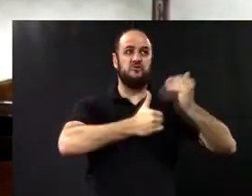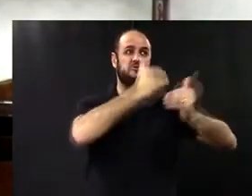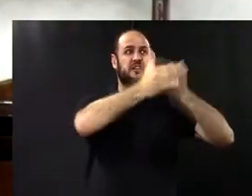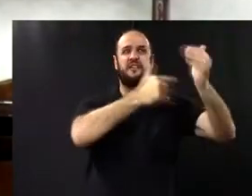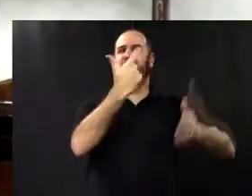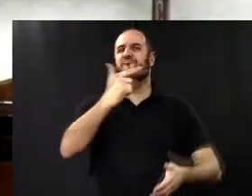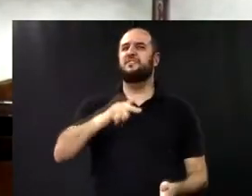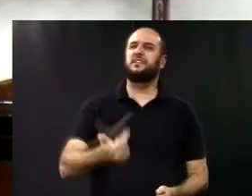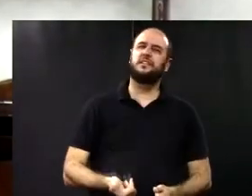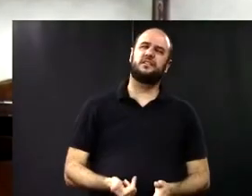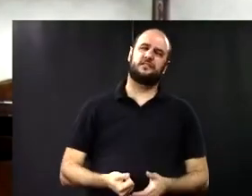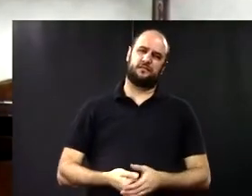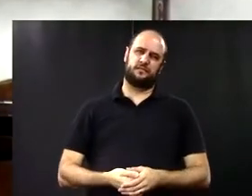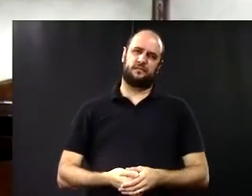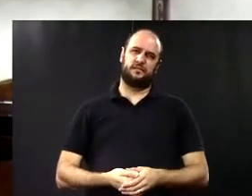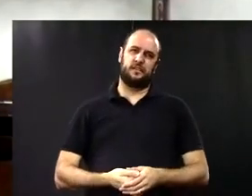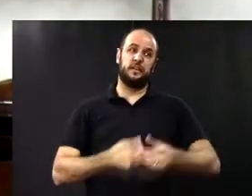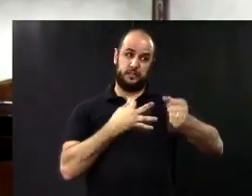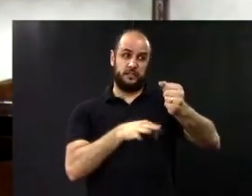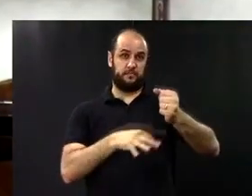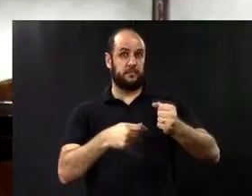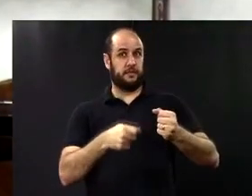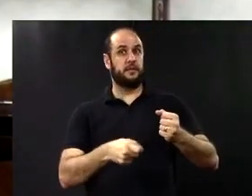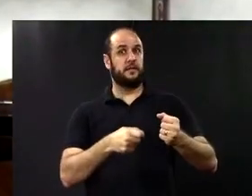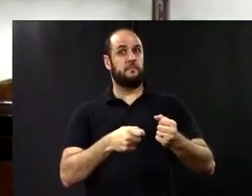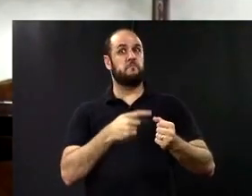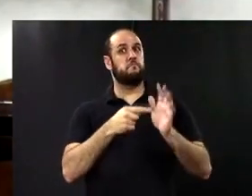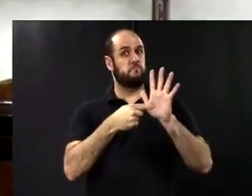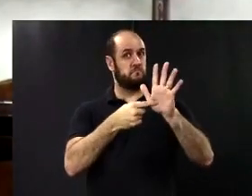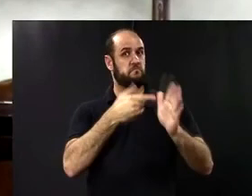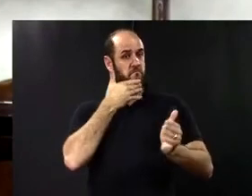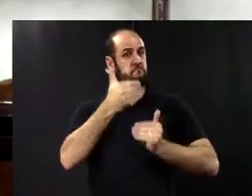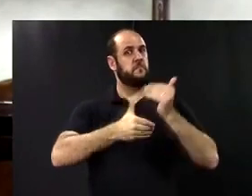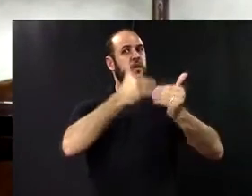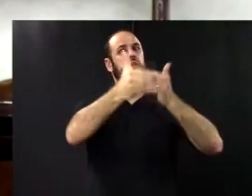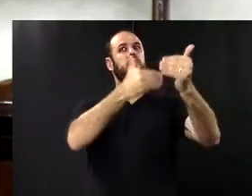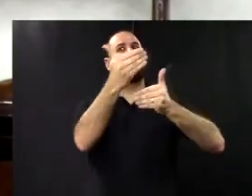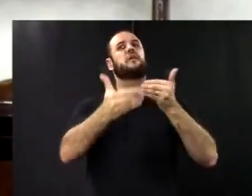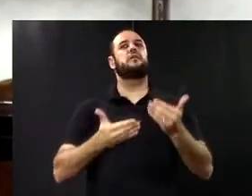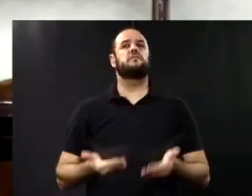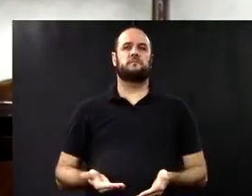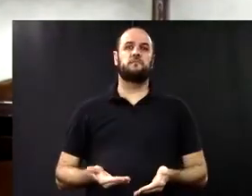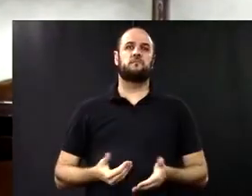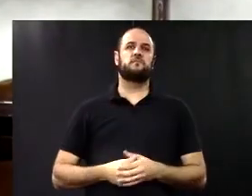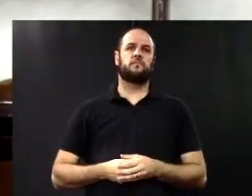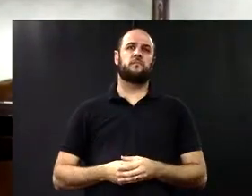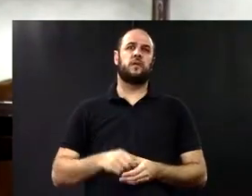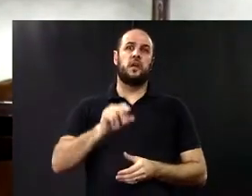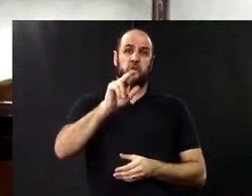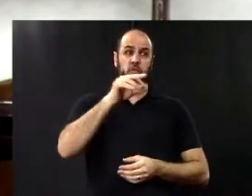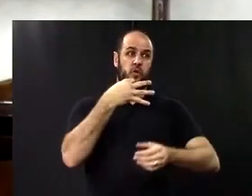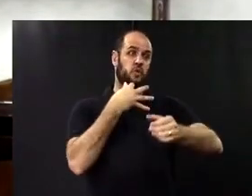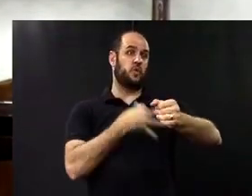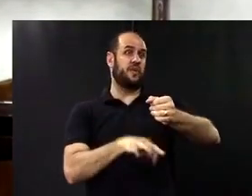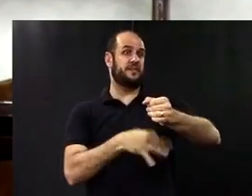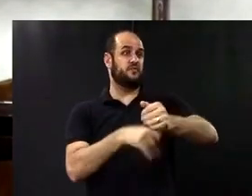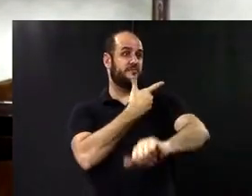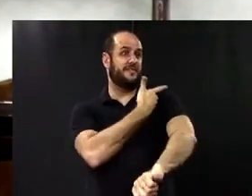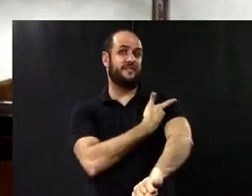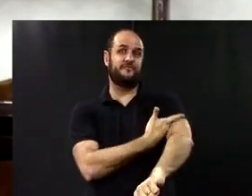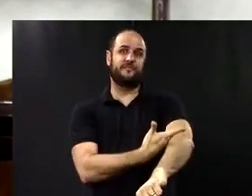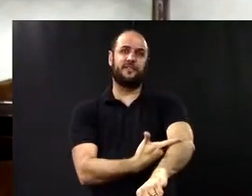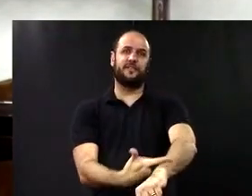A disciplina é para o aperfeiçoamento, também pode ser traduzido como uma correção para a